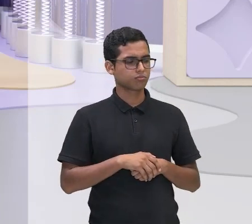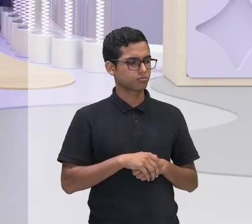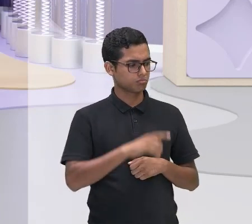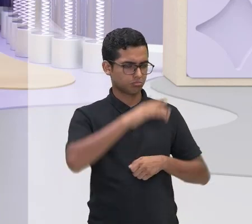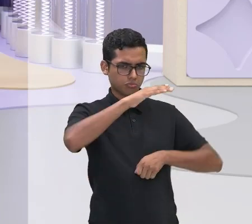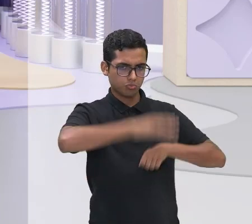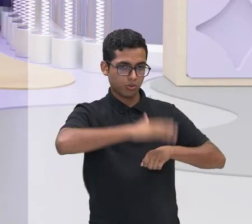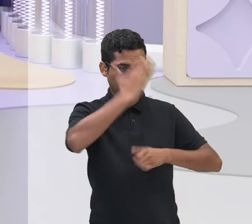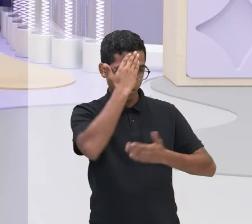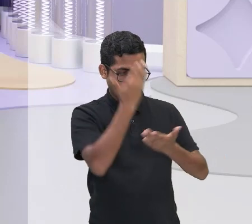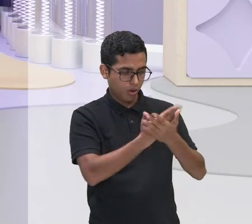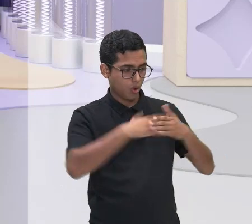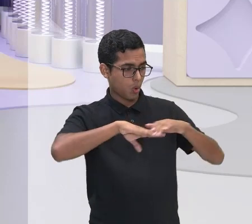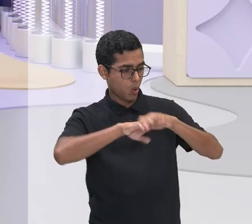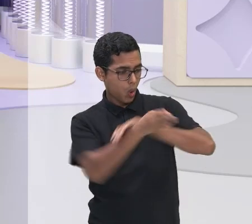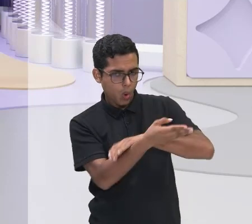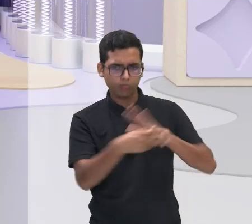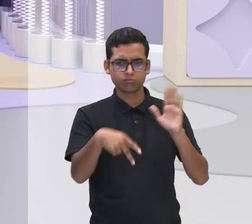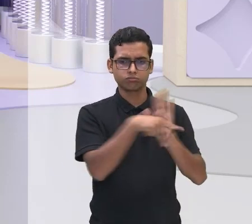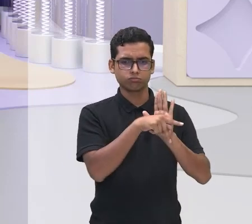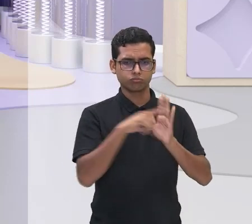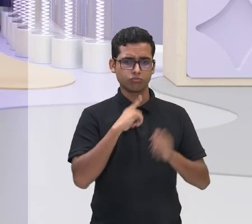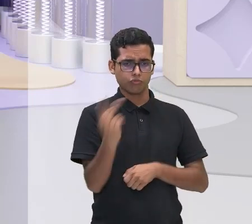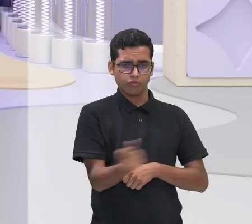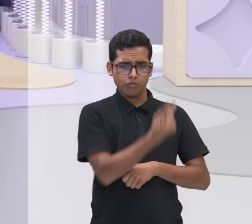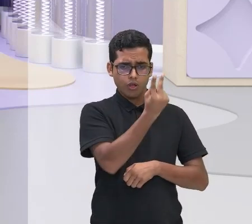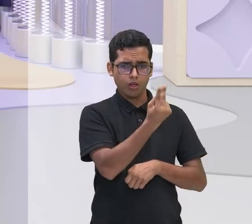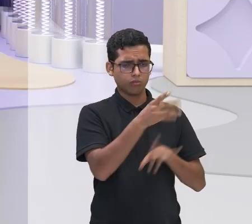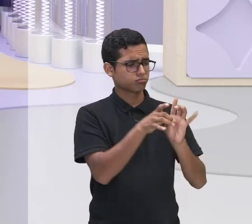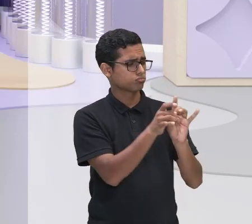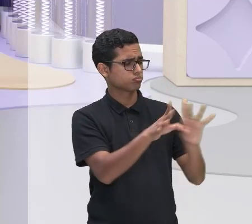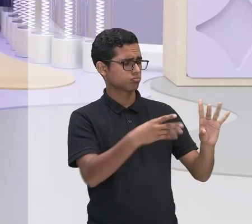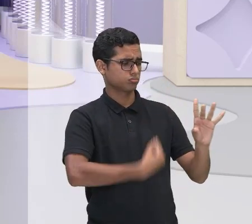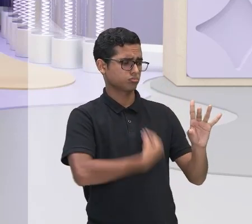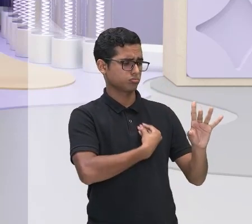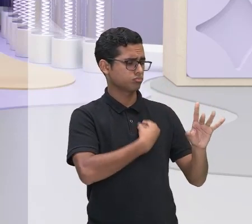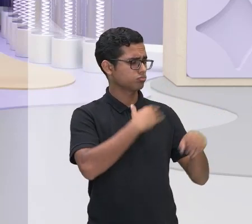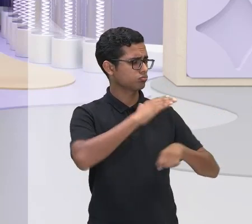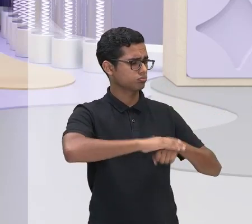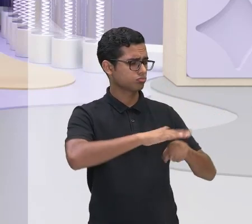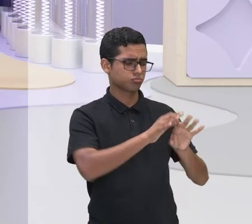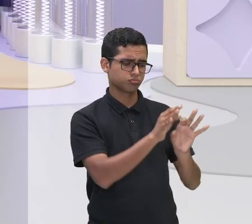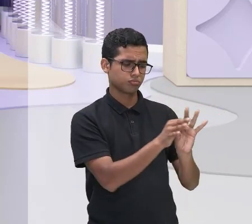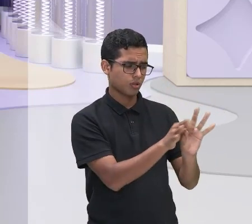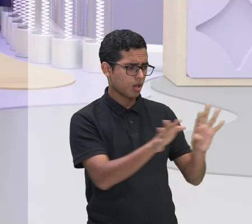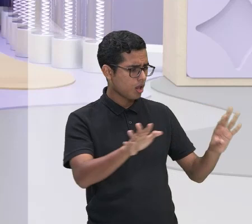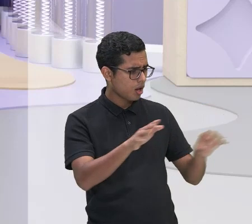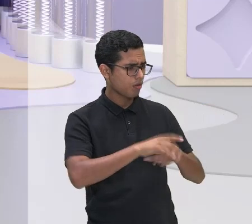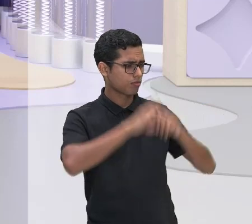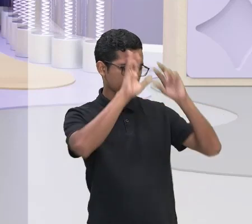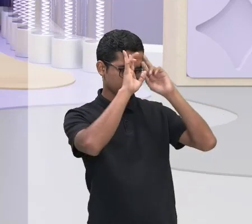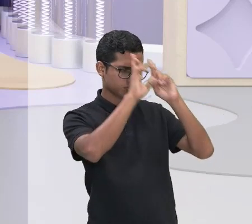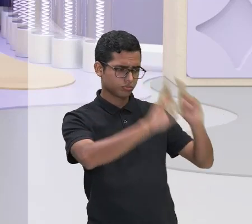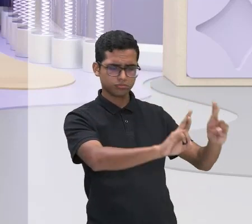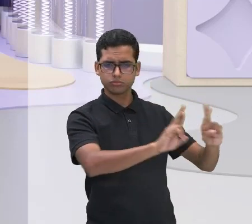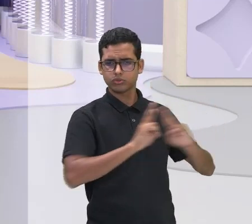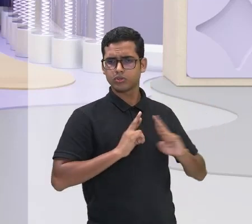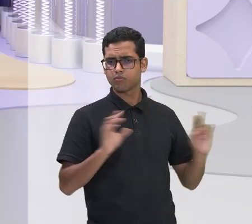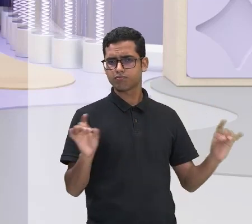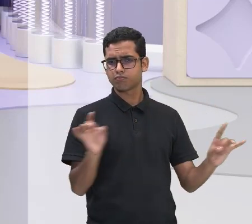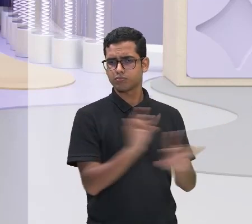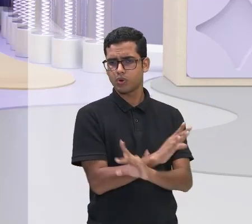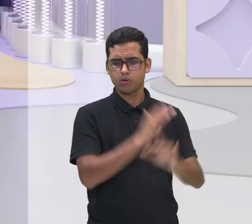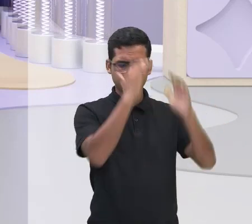seus próprios costumes, seus próprios valores, deixa ela viver com os valores dela, os costumes dela,